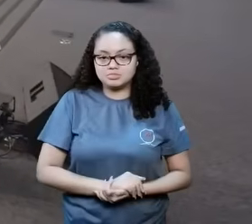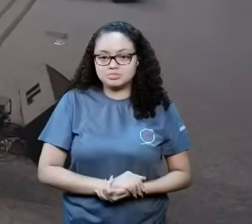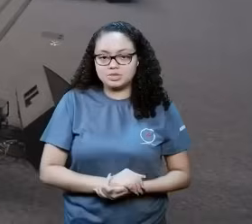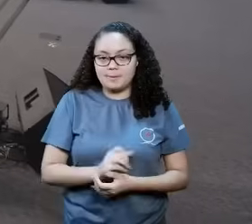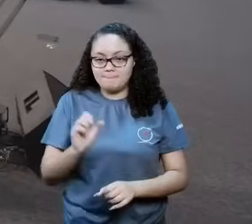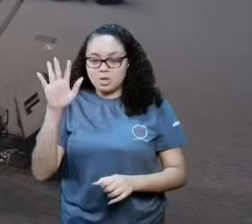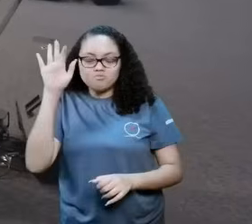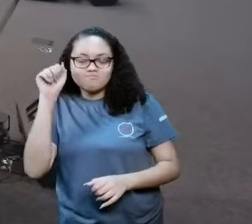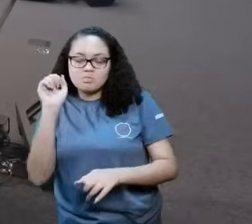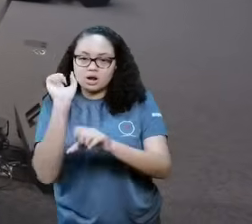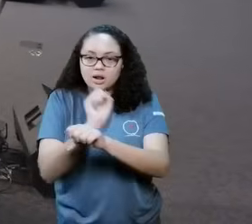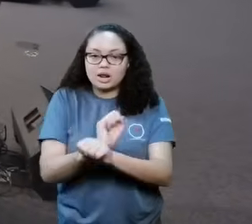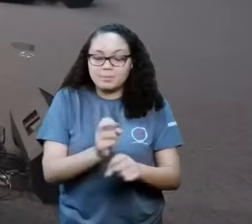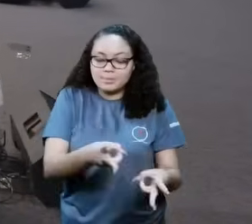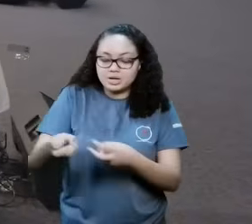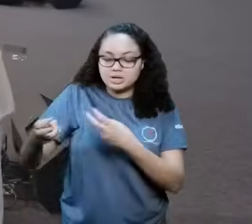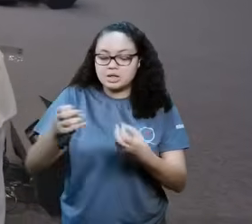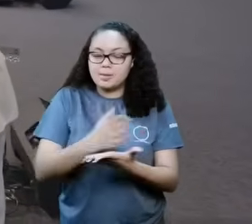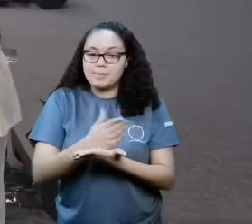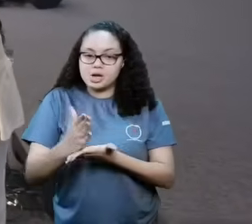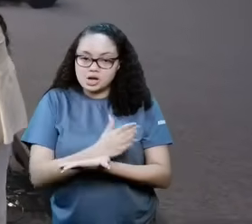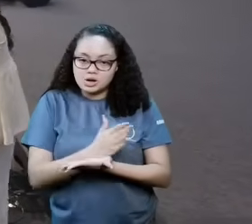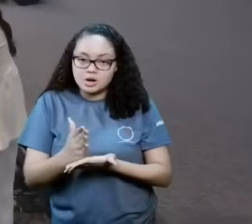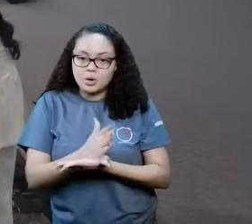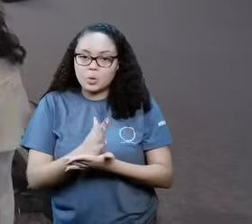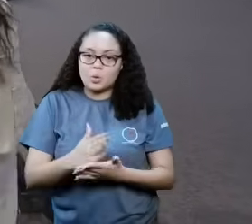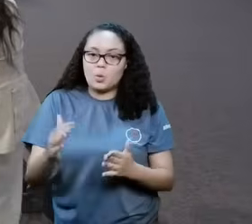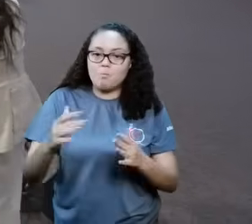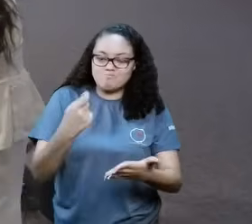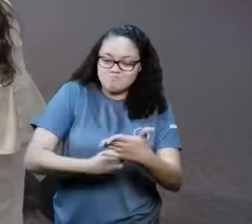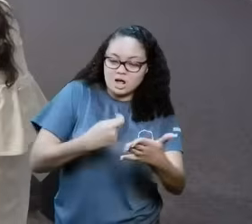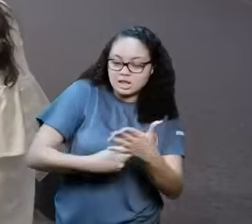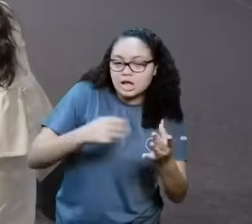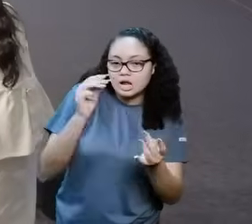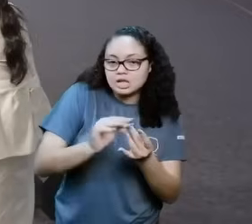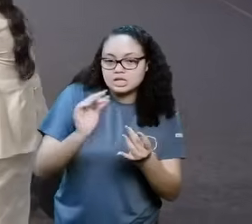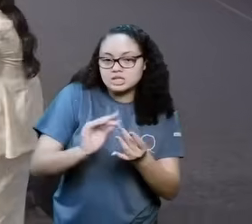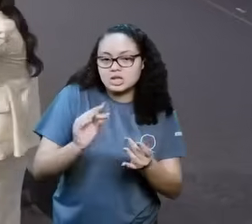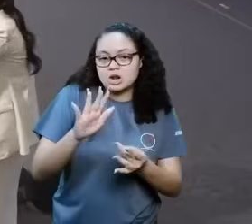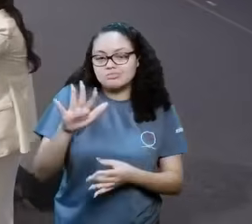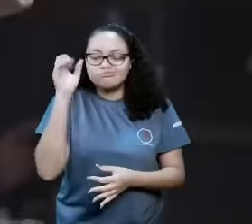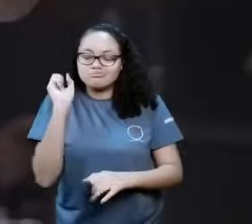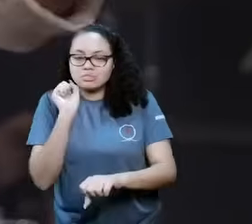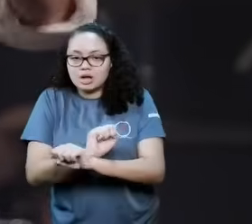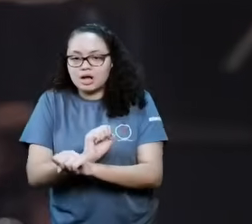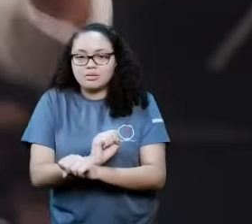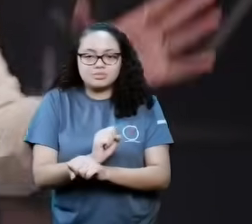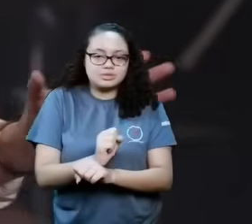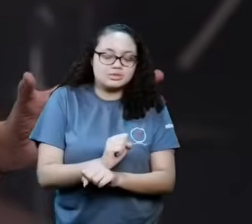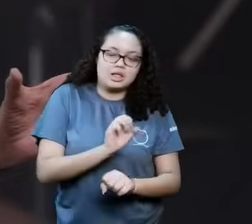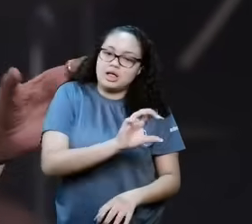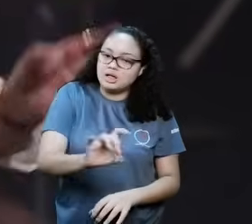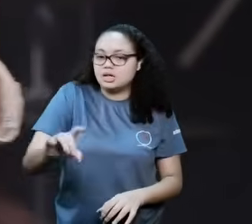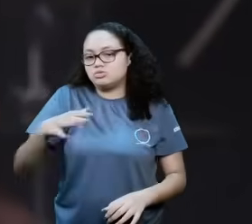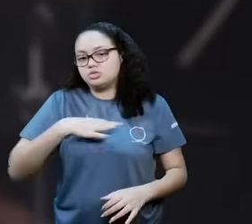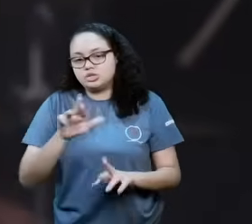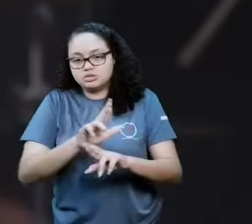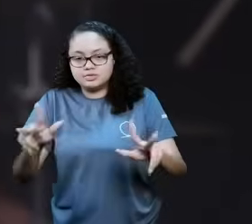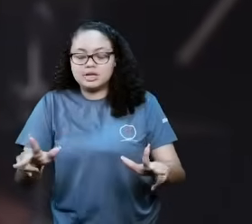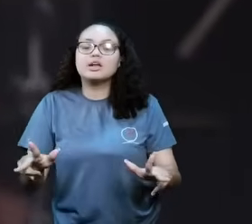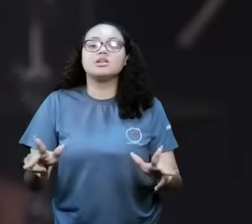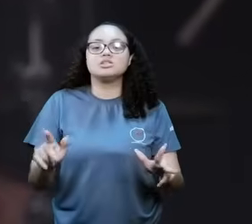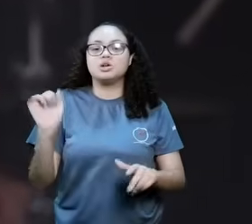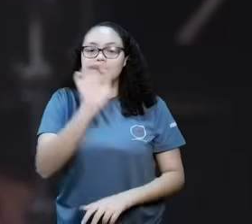tais episódios que podem ser discernidos por alguns como batalha espiritual, a outros como paralisia do sono e vice-versa, cada um de uma maneira.